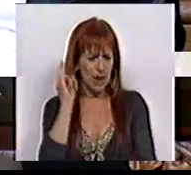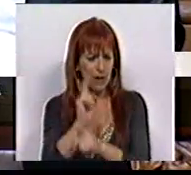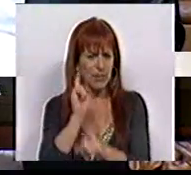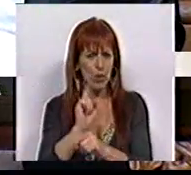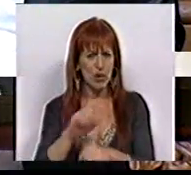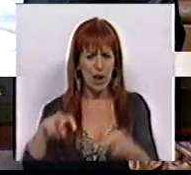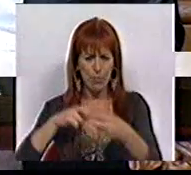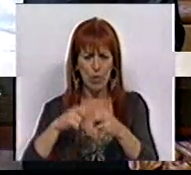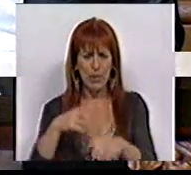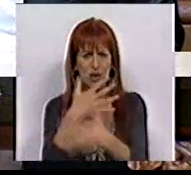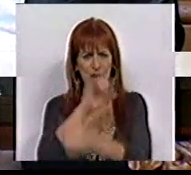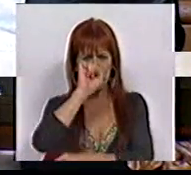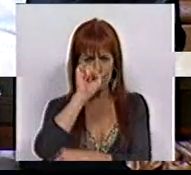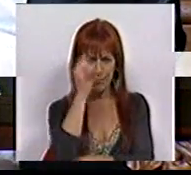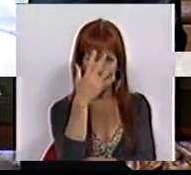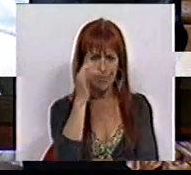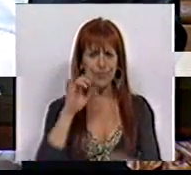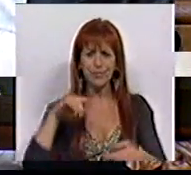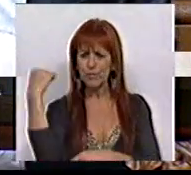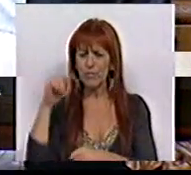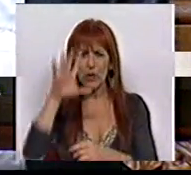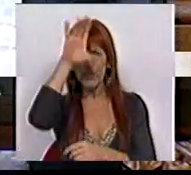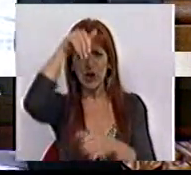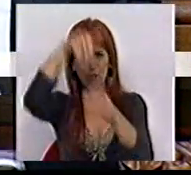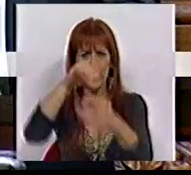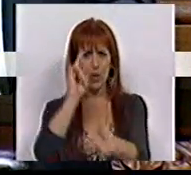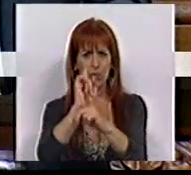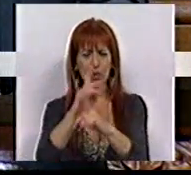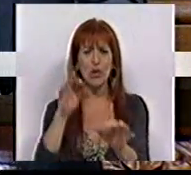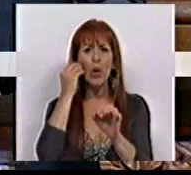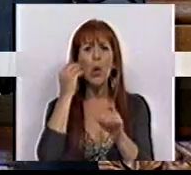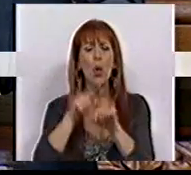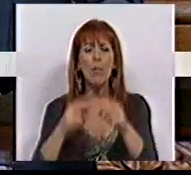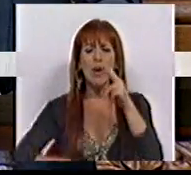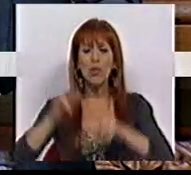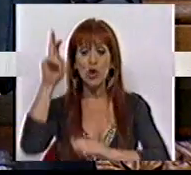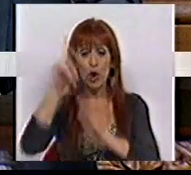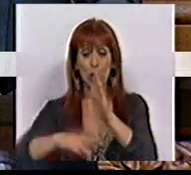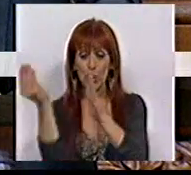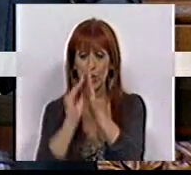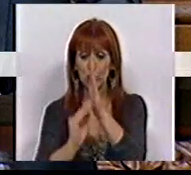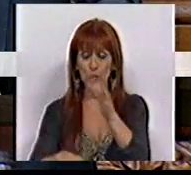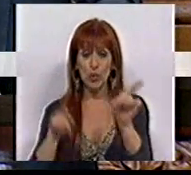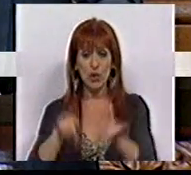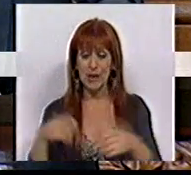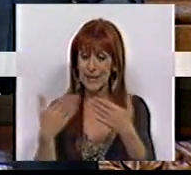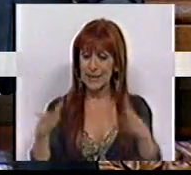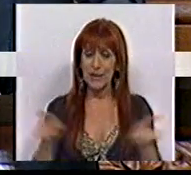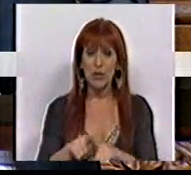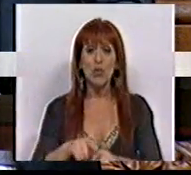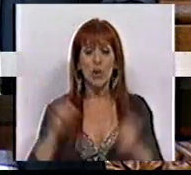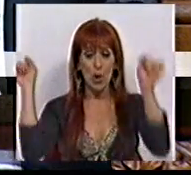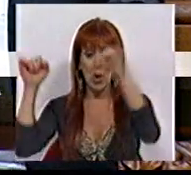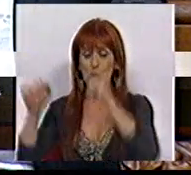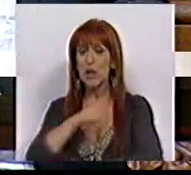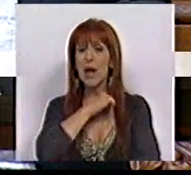manter a problemática dos incêndios florestais sob um único Ministério. A forma como foi construído o relatório e a abertura para o